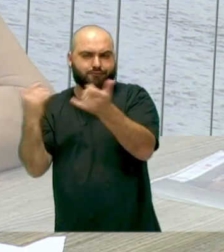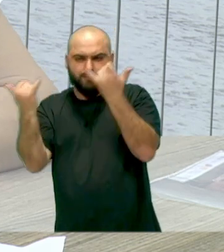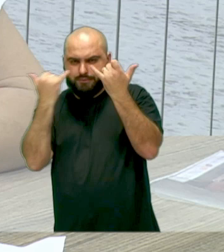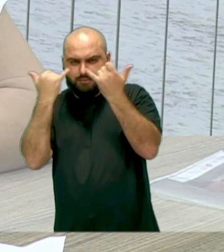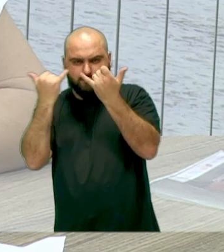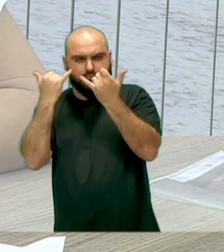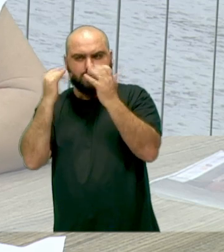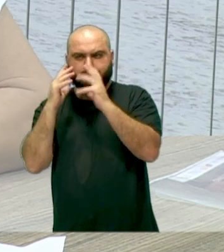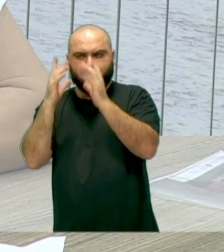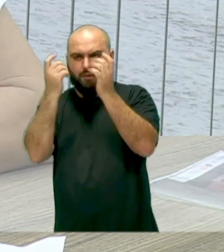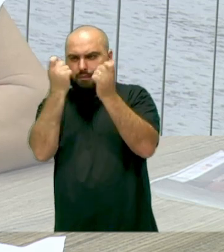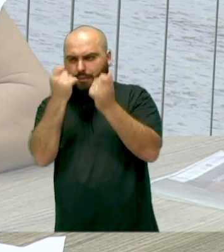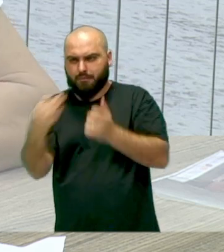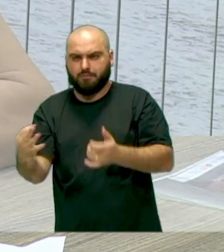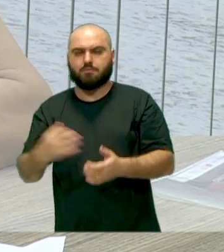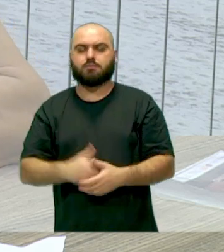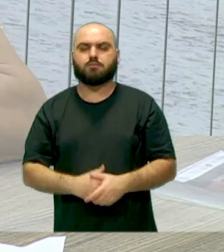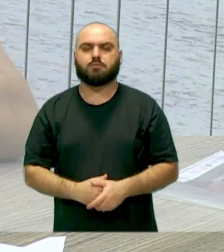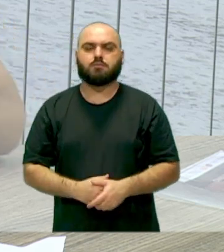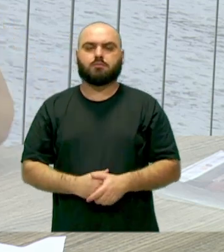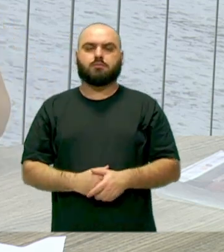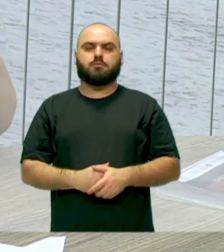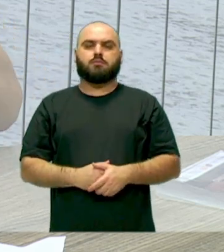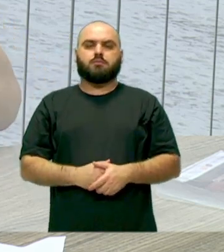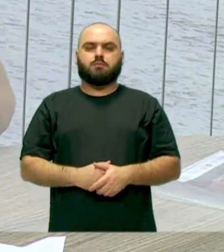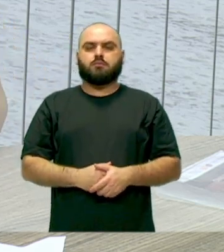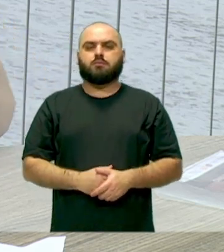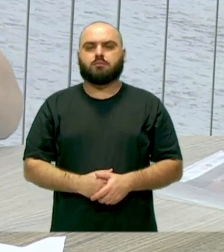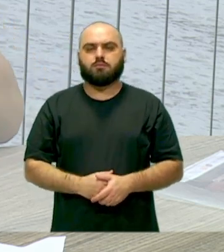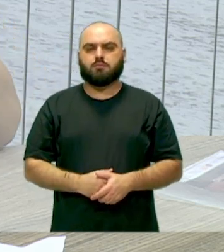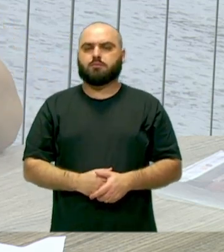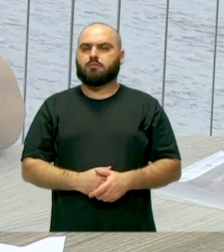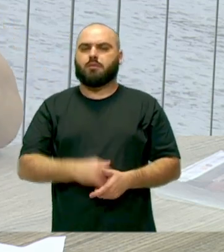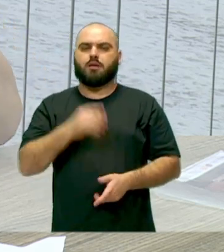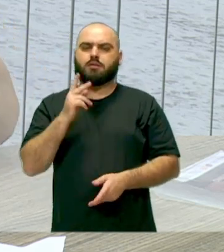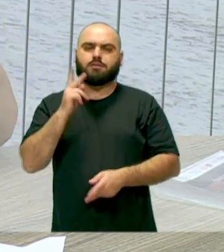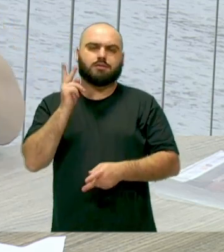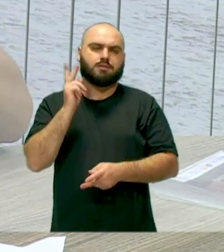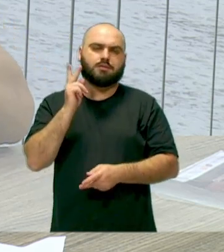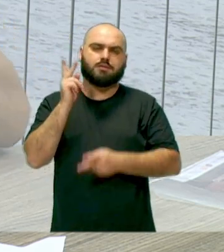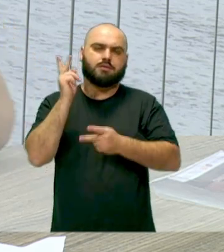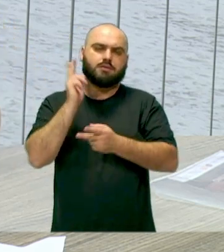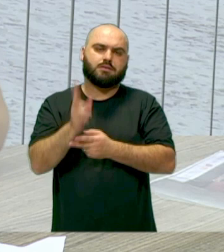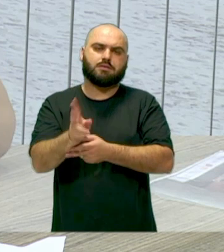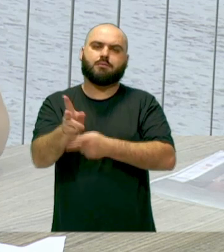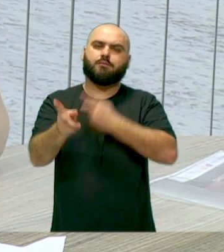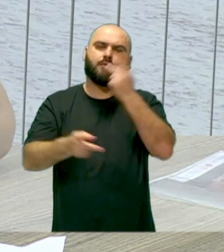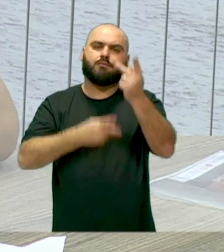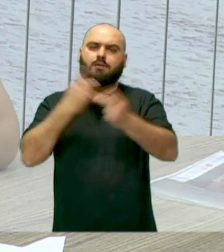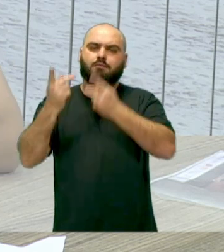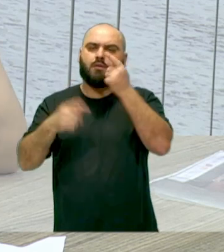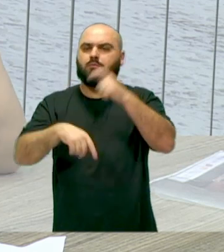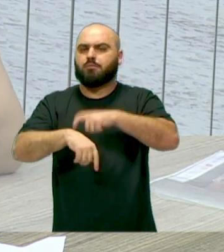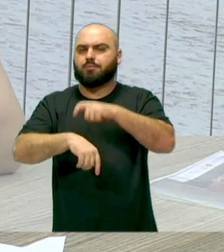ela... eu costumo dizer assim, sempre de uma maneira muito prática,